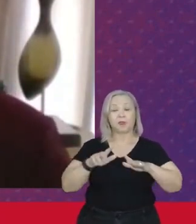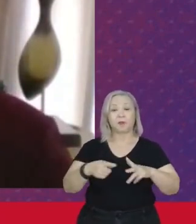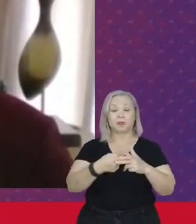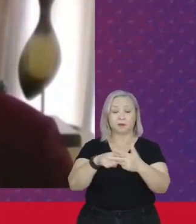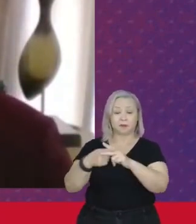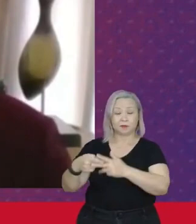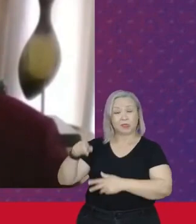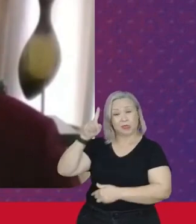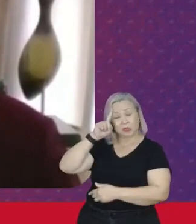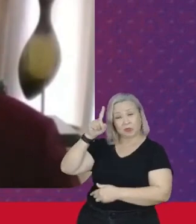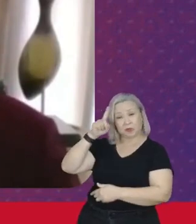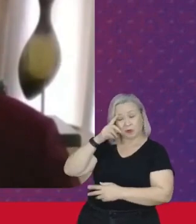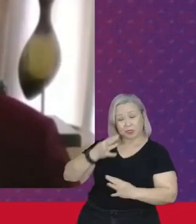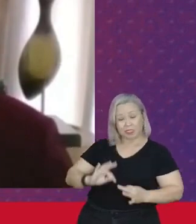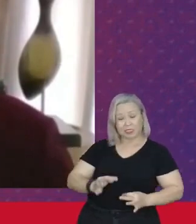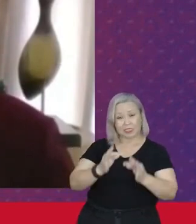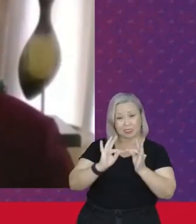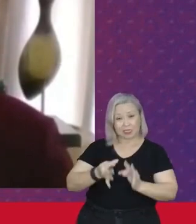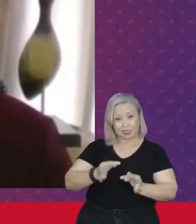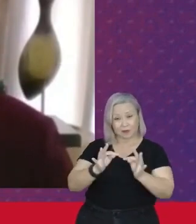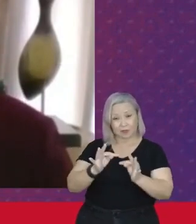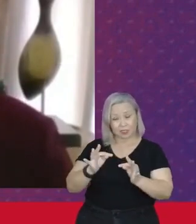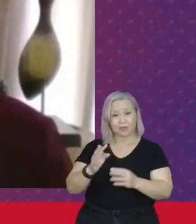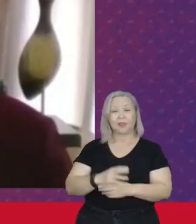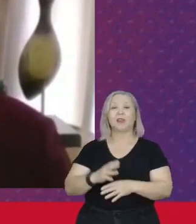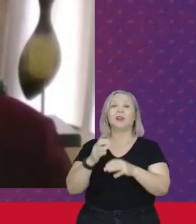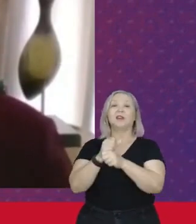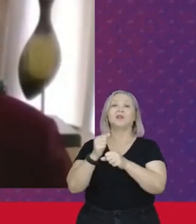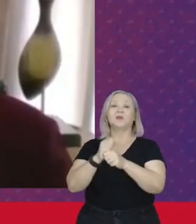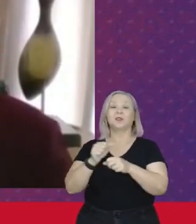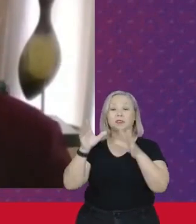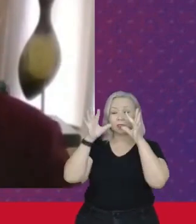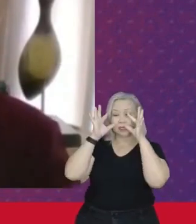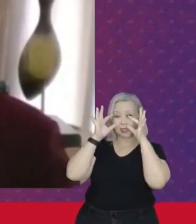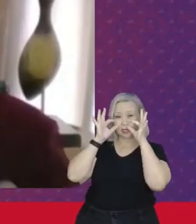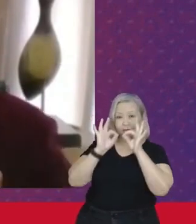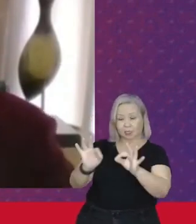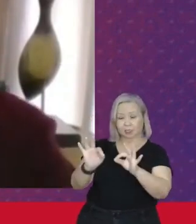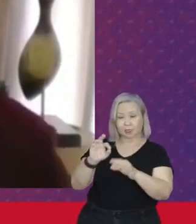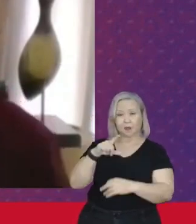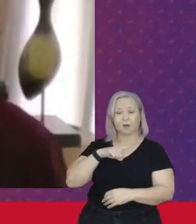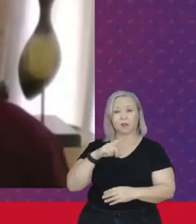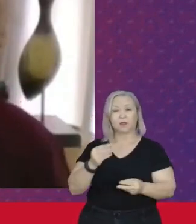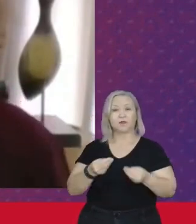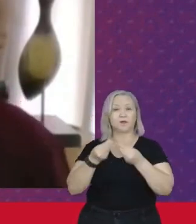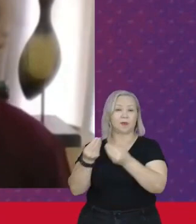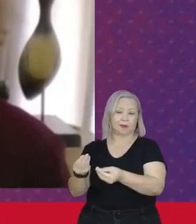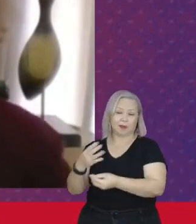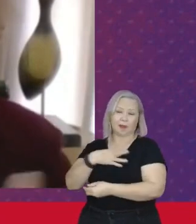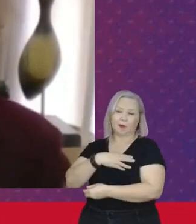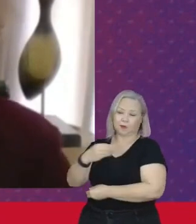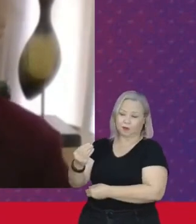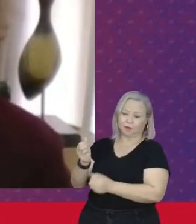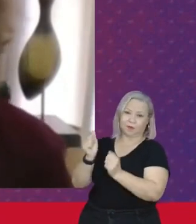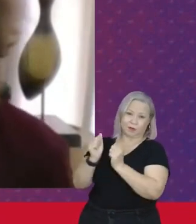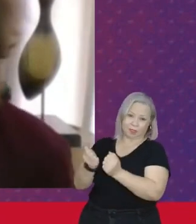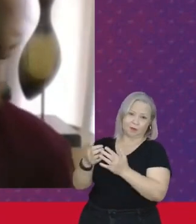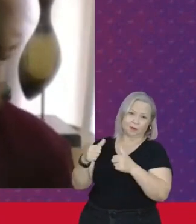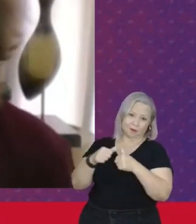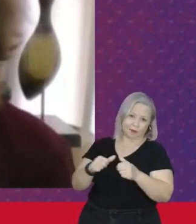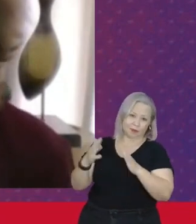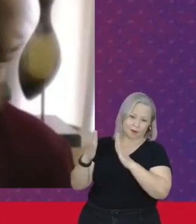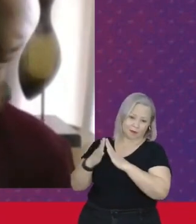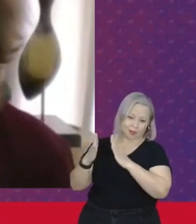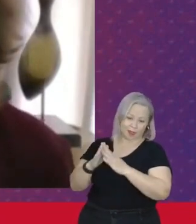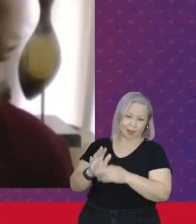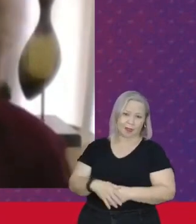cotidiano. E se somando a isto, a atenção que nós tivemos também que dar a nossos filhos, que estavam em aula remota também